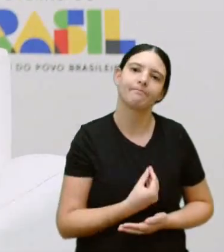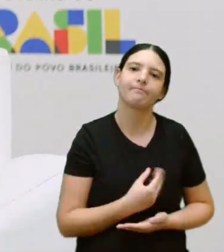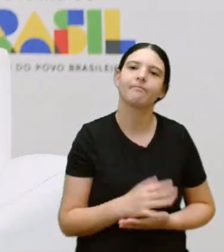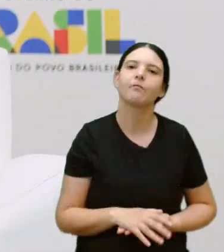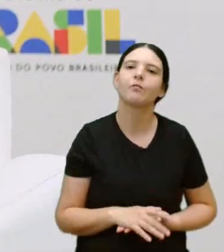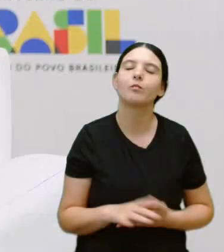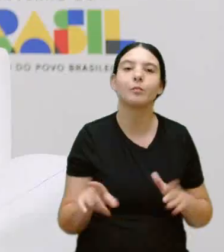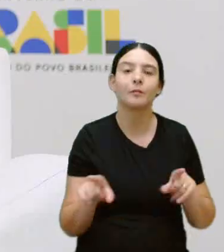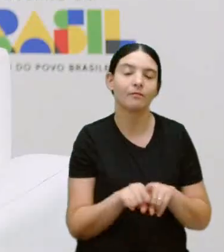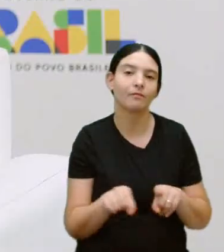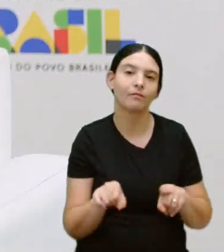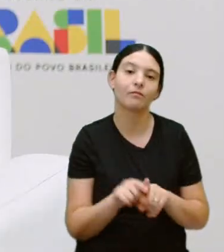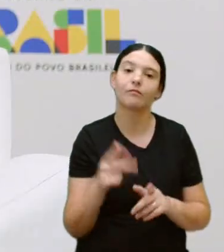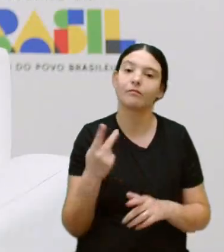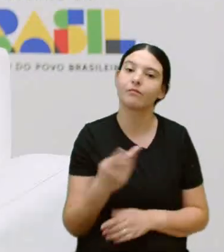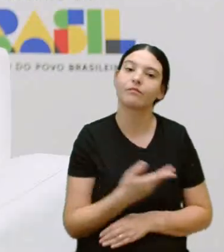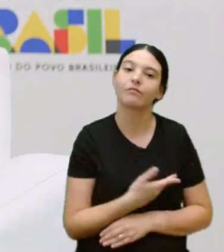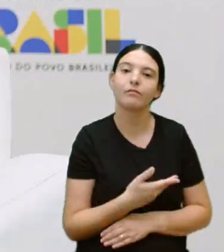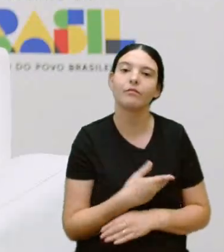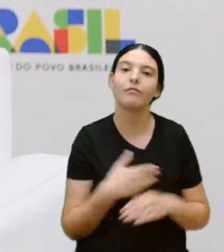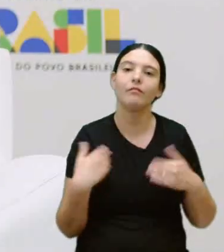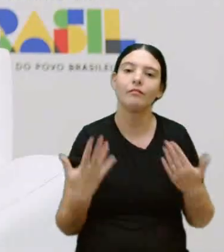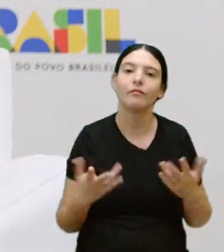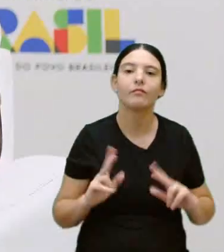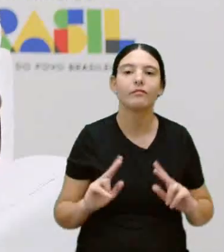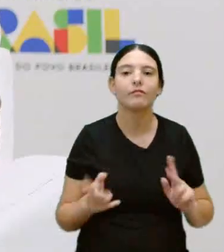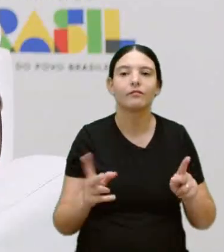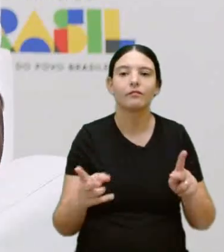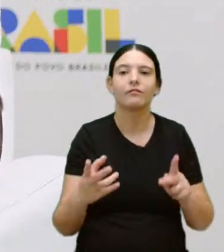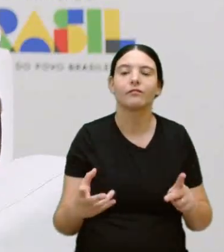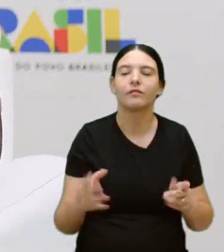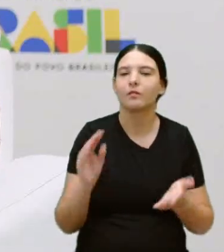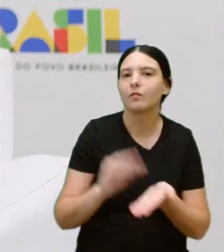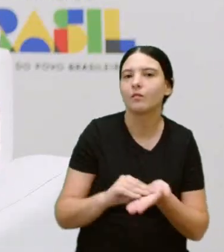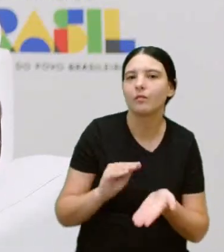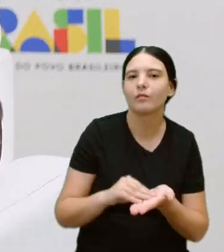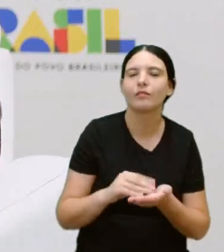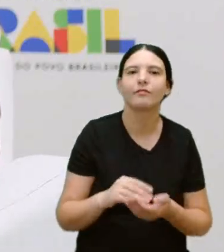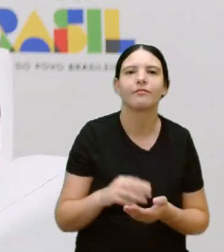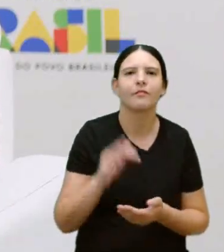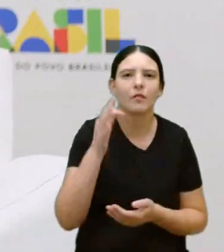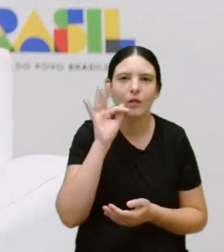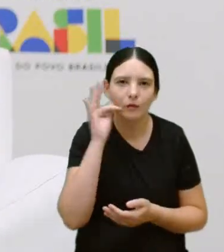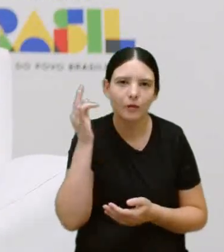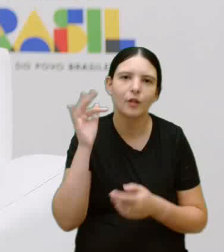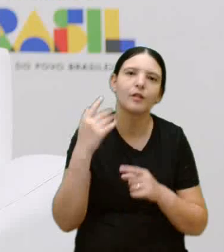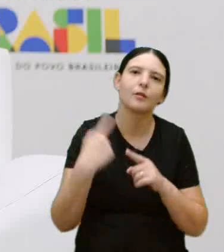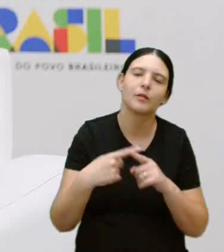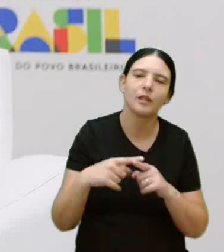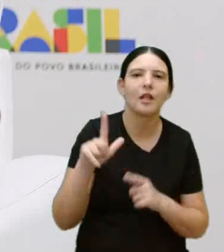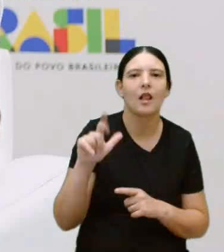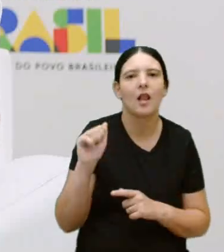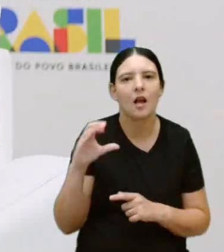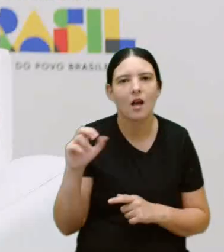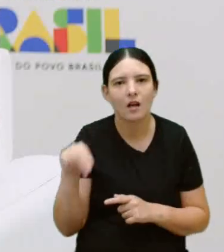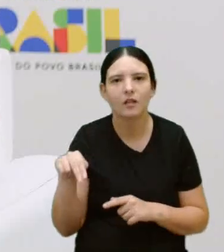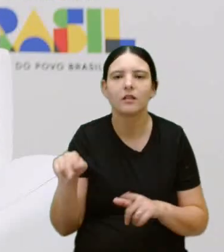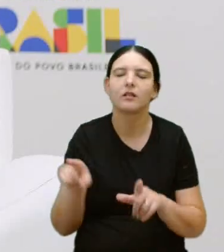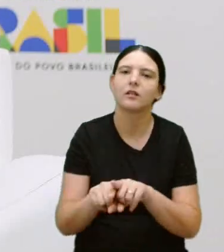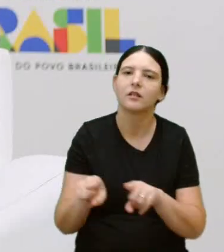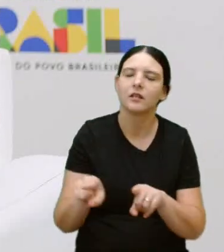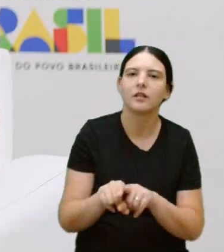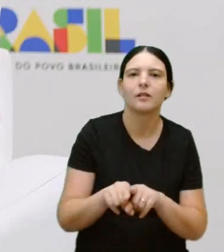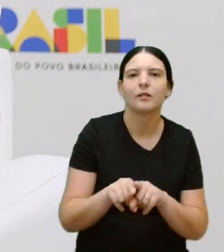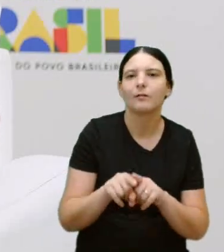amiga. Então, eu estou sempre num lugar de falta. Aí vou no Freud ali, pensando no Lacan, estrutura, né? Eu vou ficar sempre com